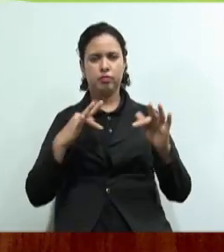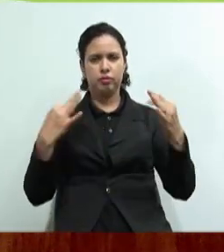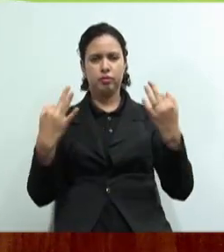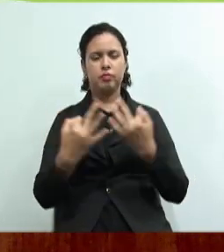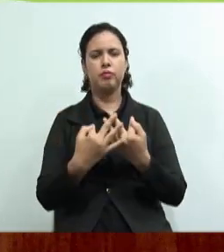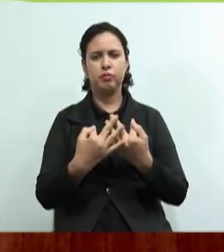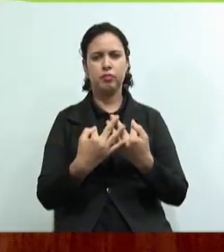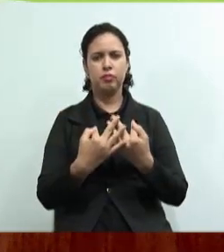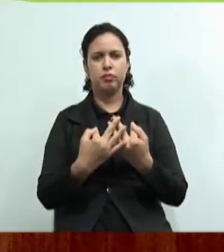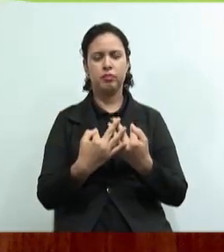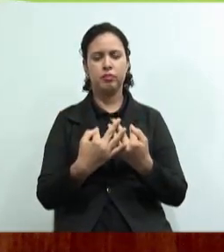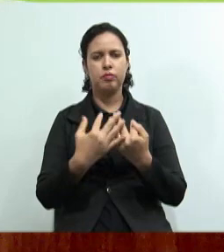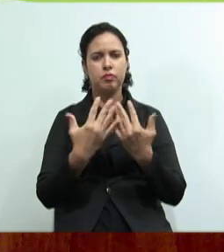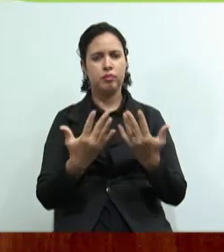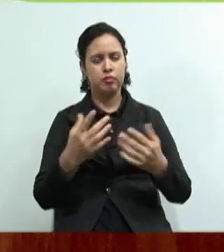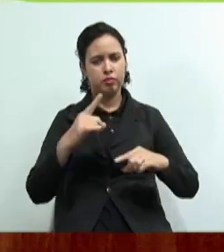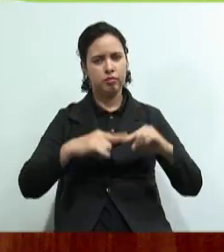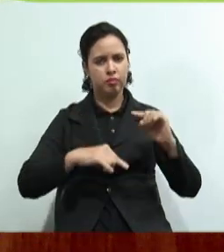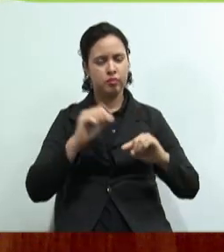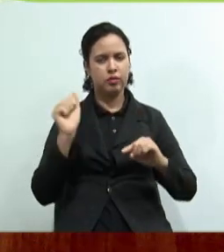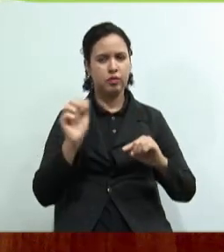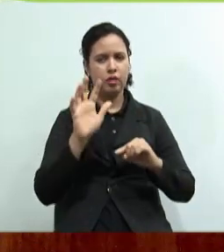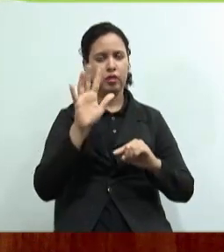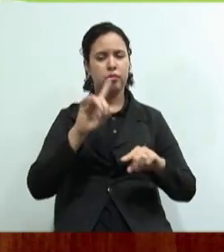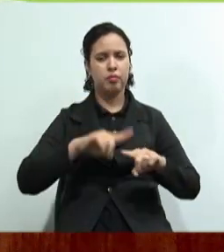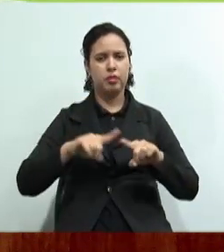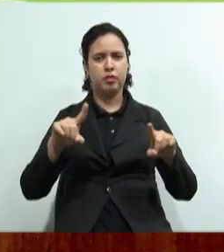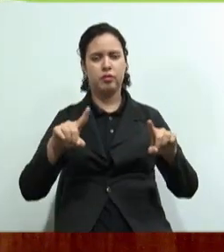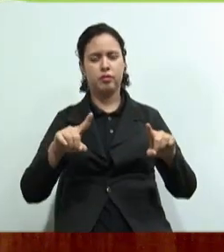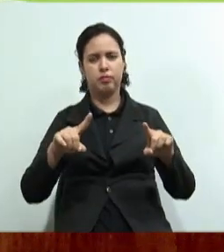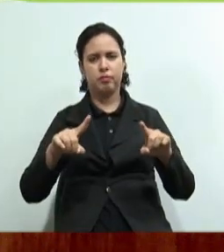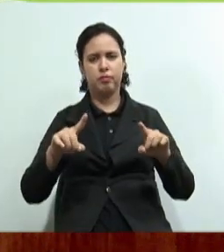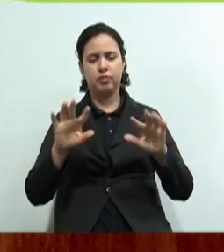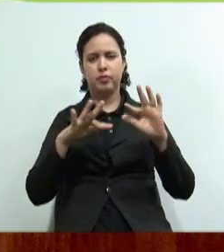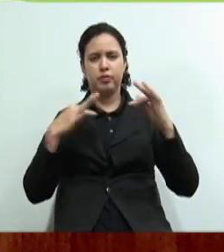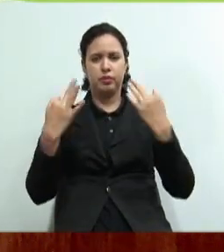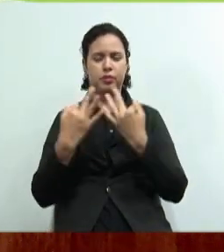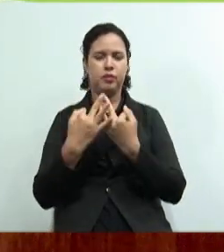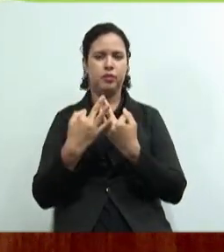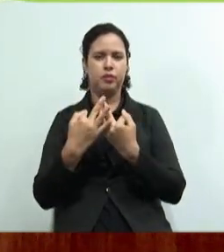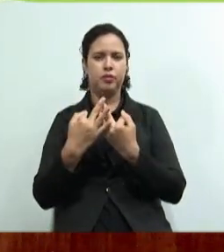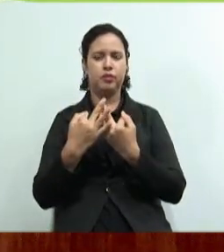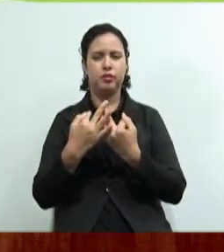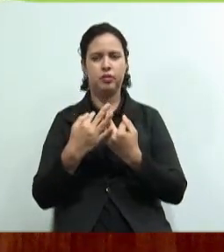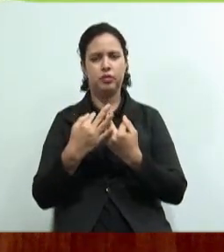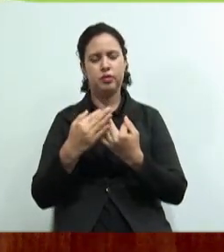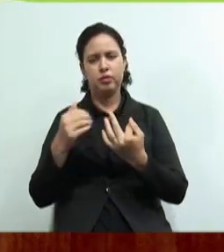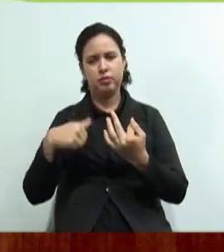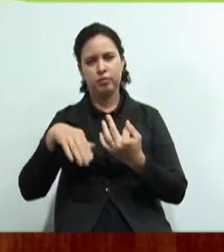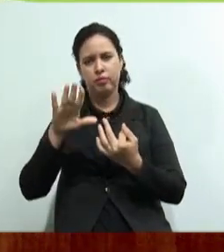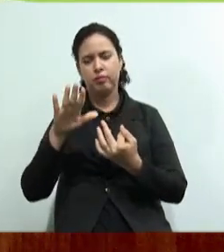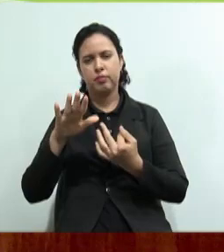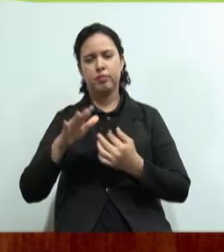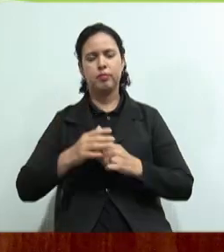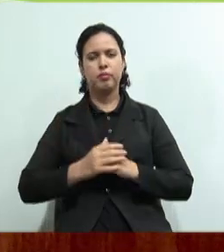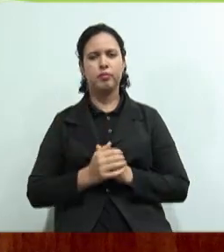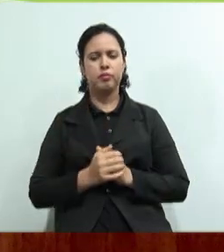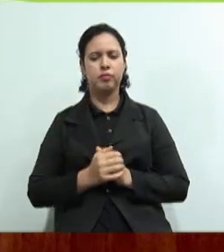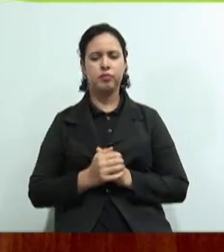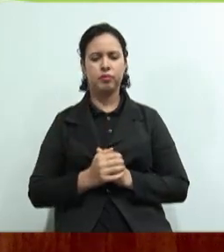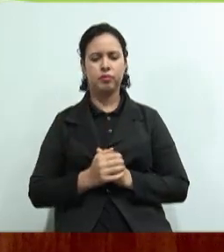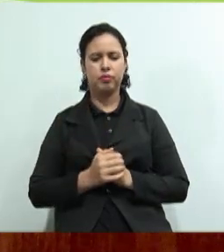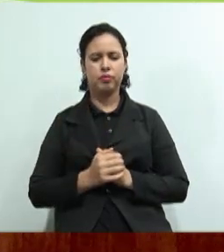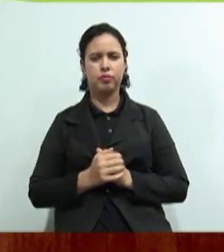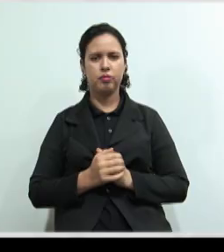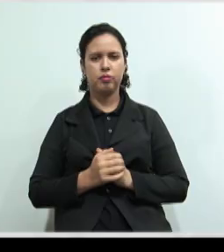mais caro que esse produto seja, a qualidade, o bem-estar das famílias, das pessoas deve sempre ser prioridade. Continuando no